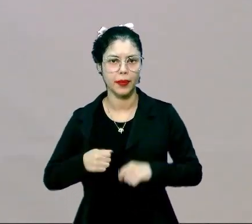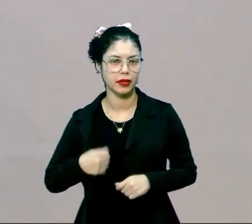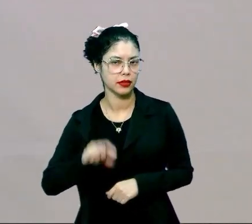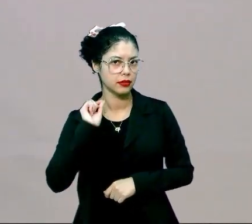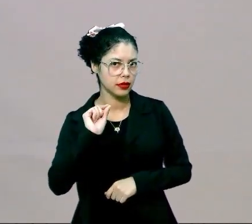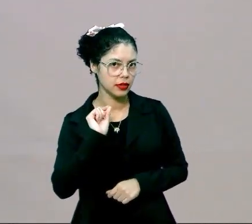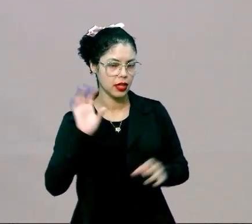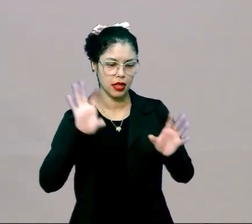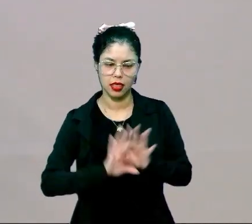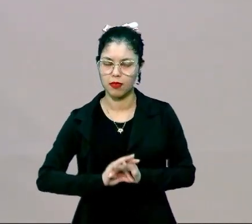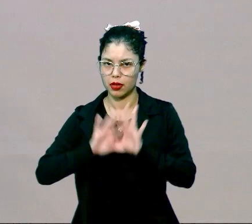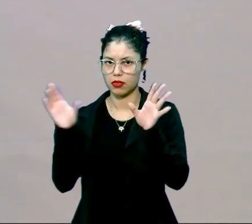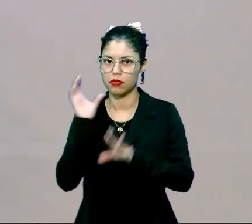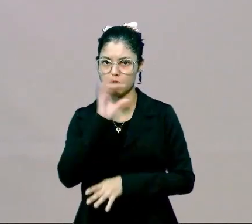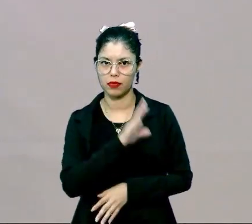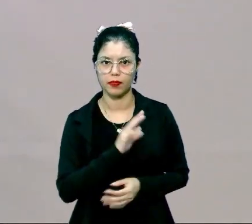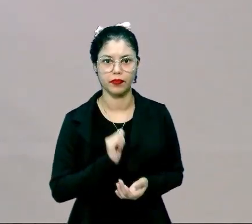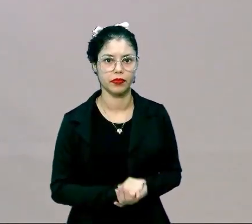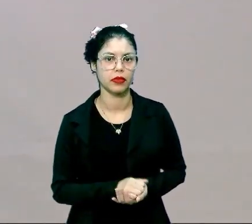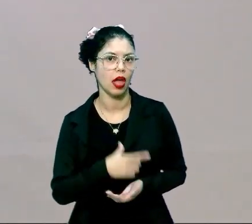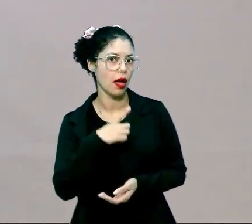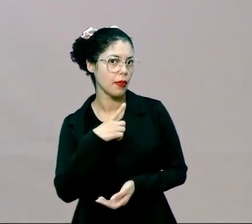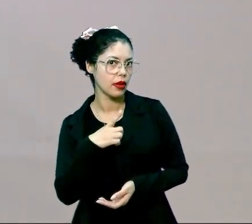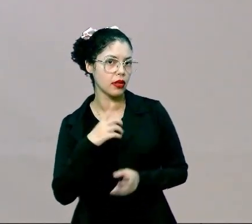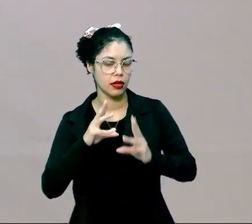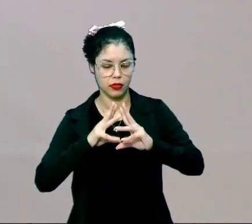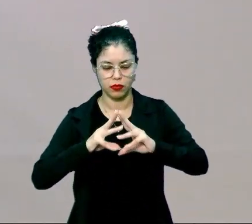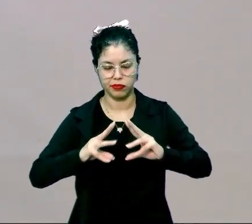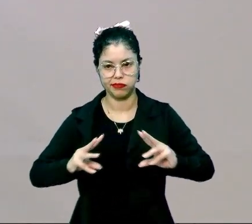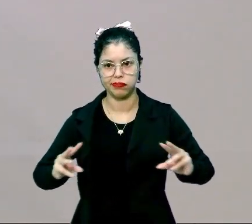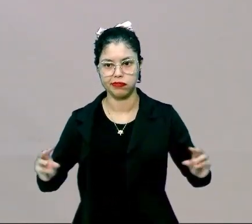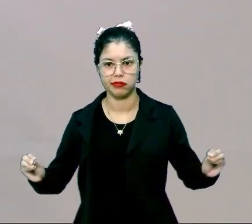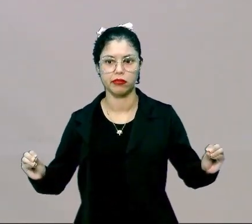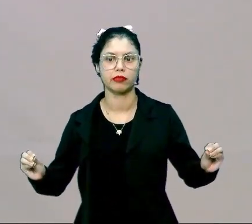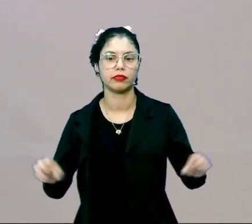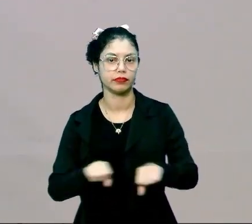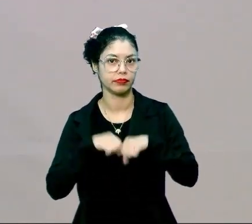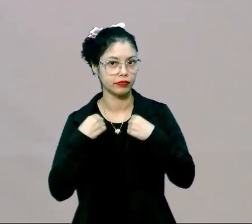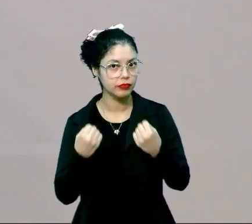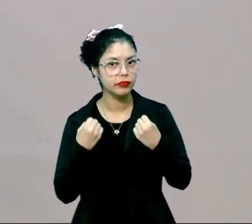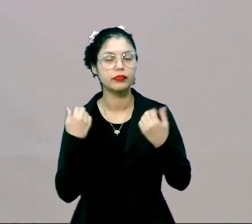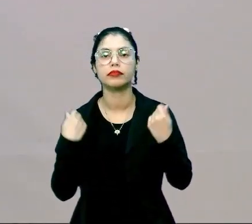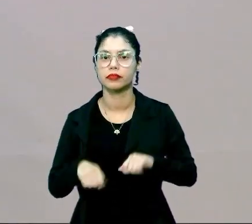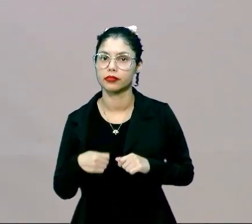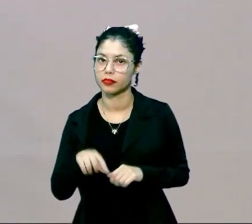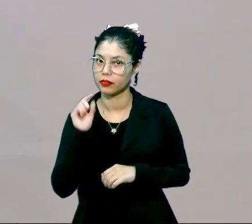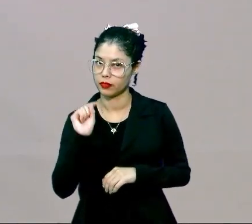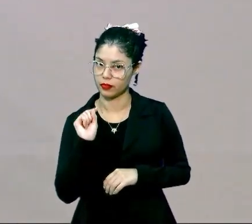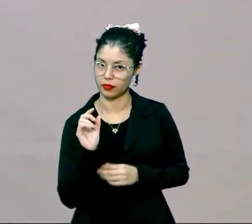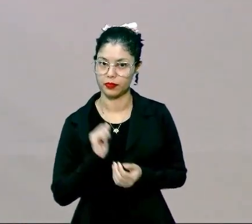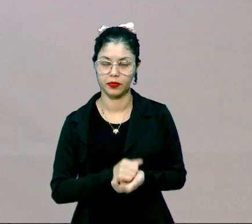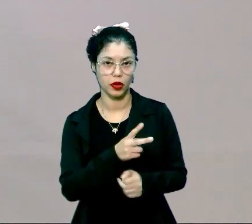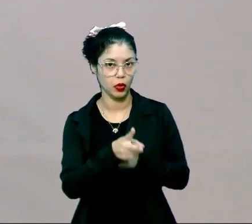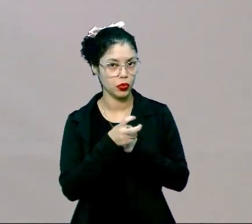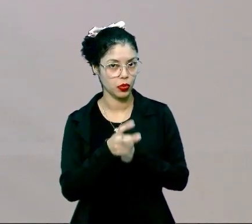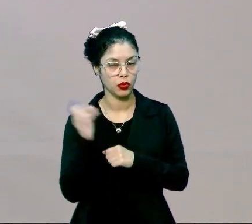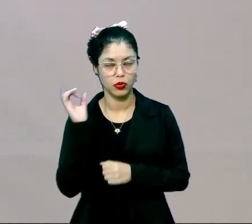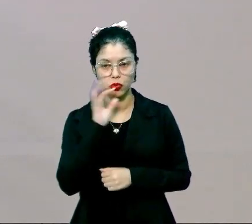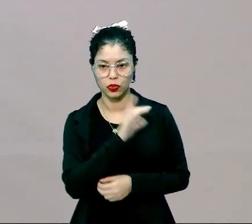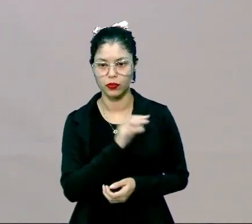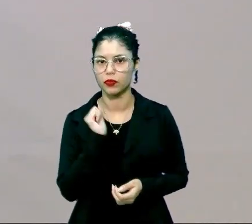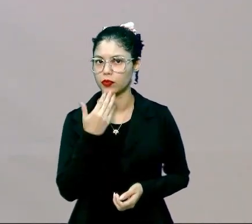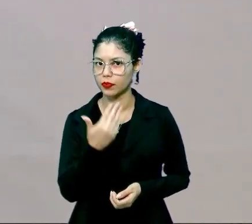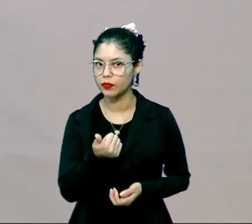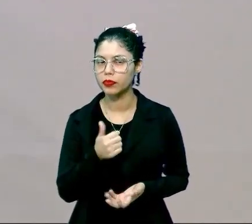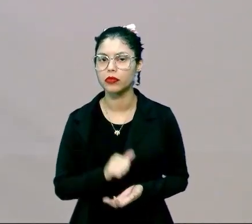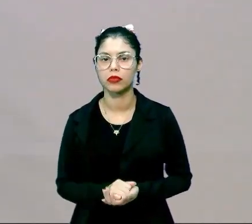necessário que haja liberação de calor. Para ter uma decomposição, que é uma quebra, é necessário que haja uma absorção de calor.